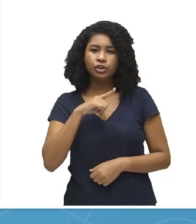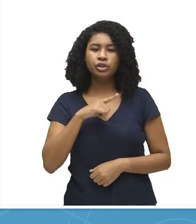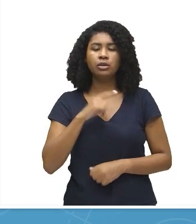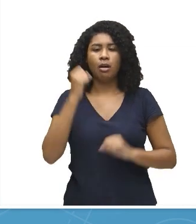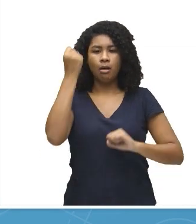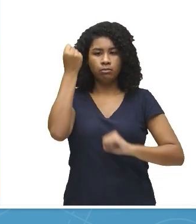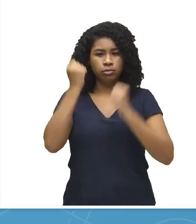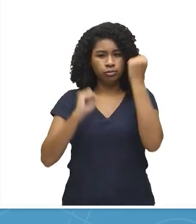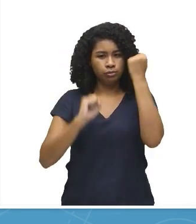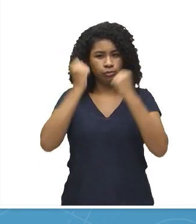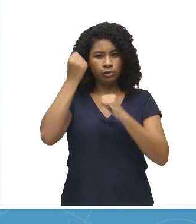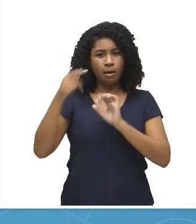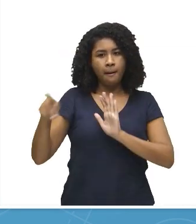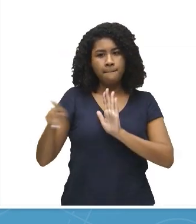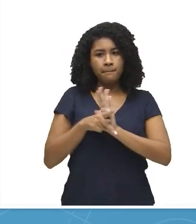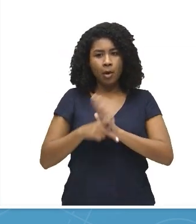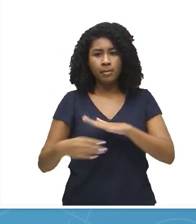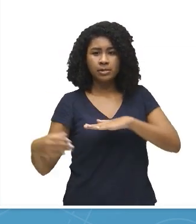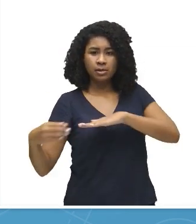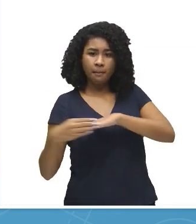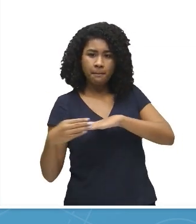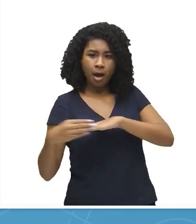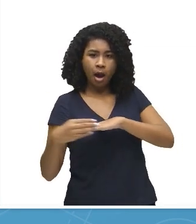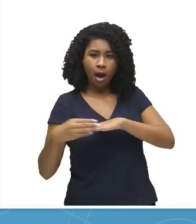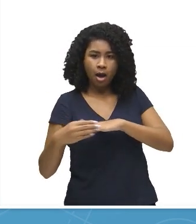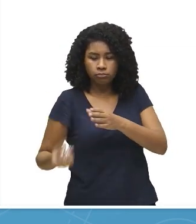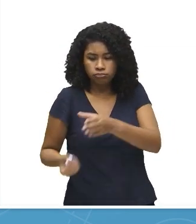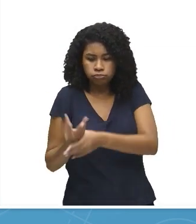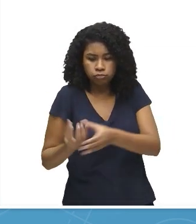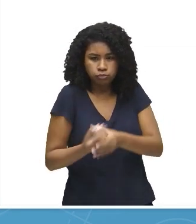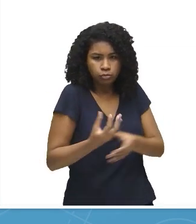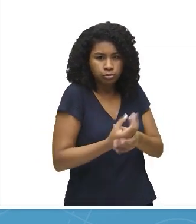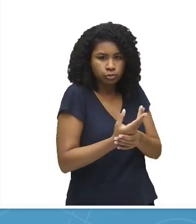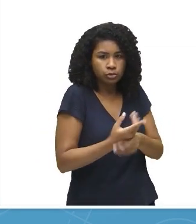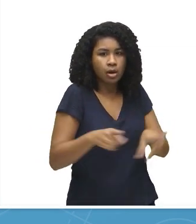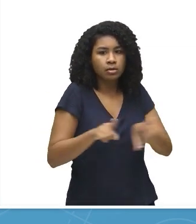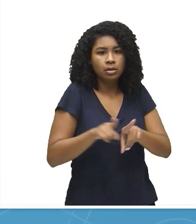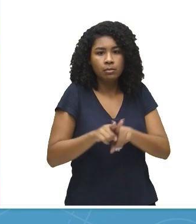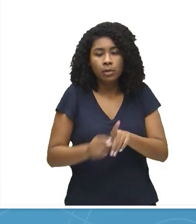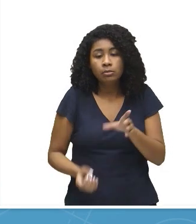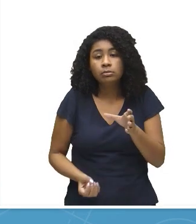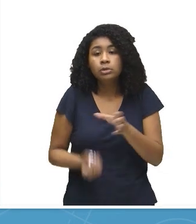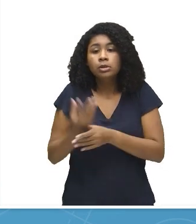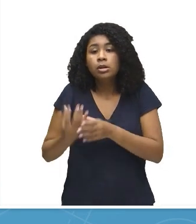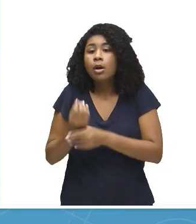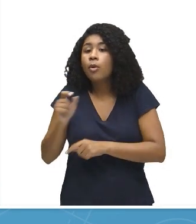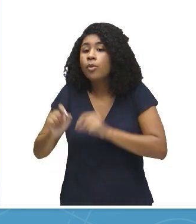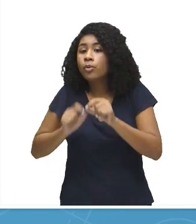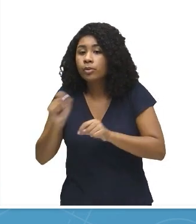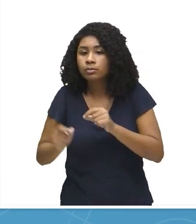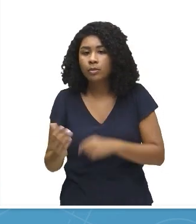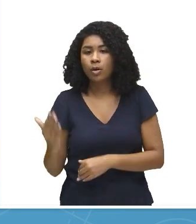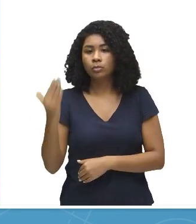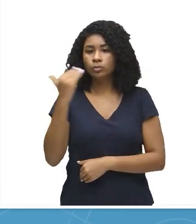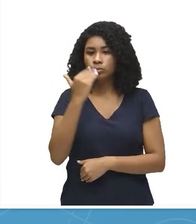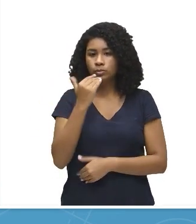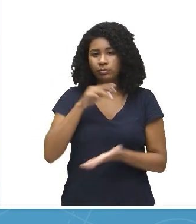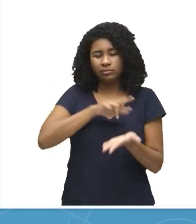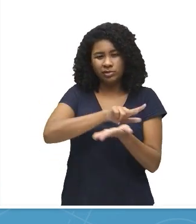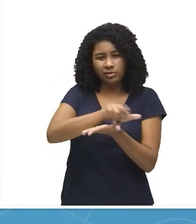as fábricas de calçados, os produtos alimentícios, aqui também chapéu,